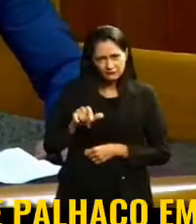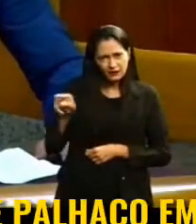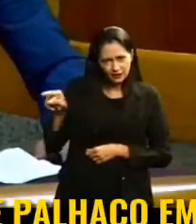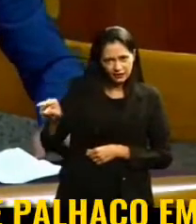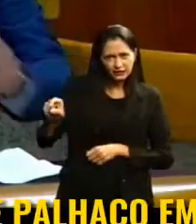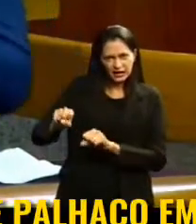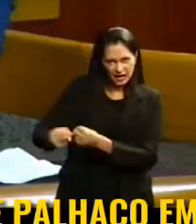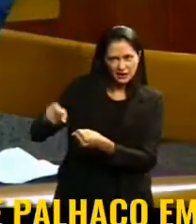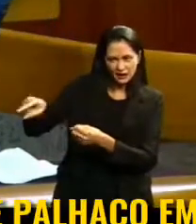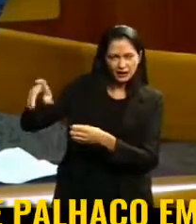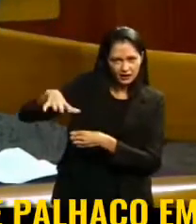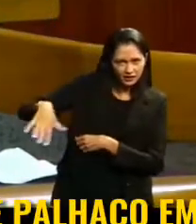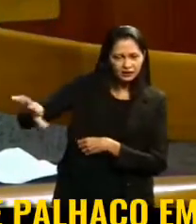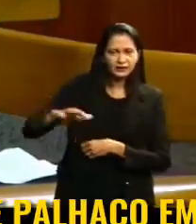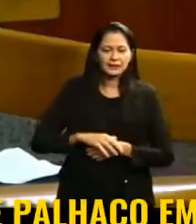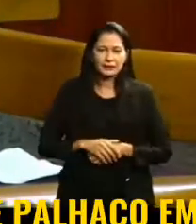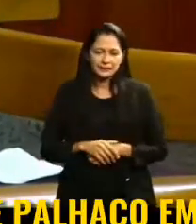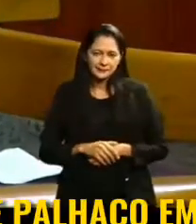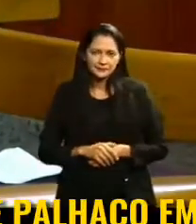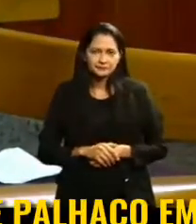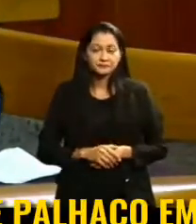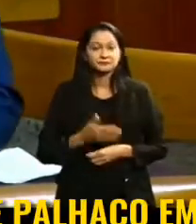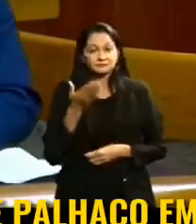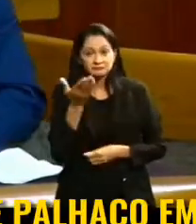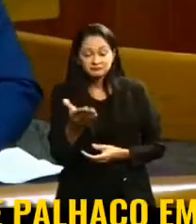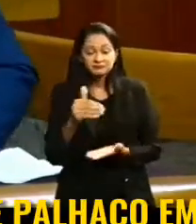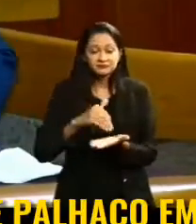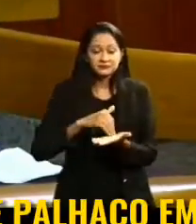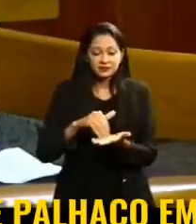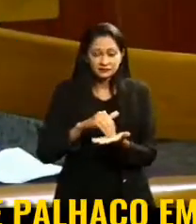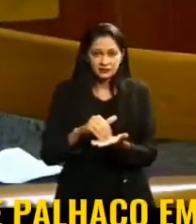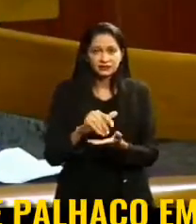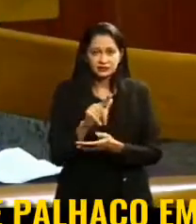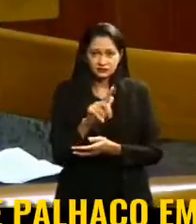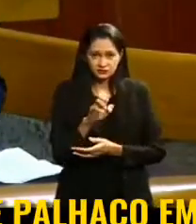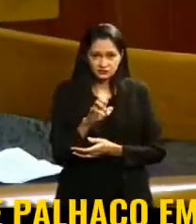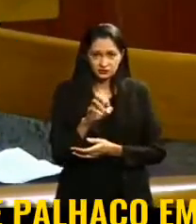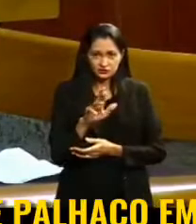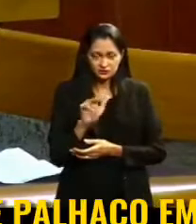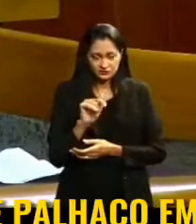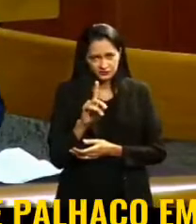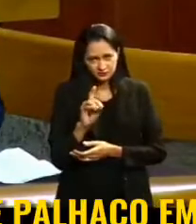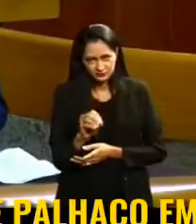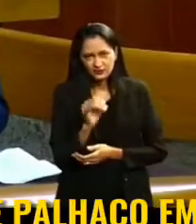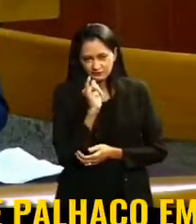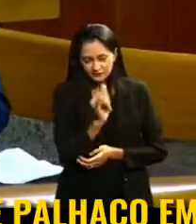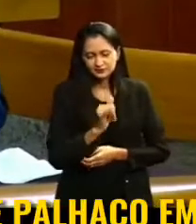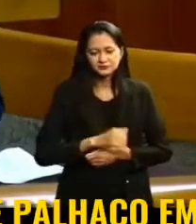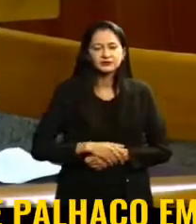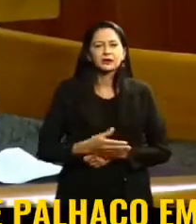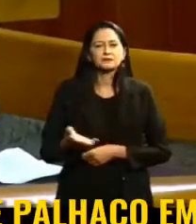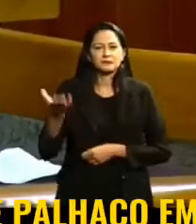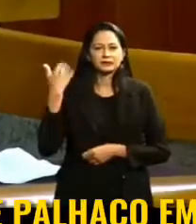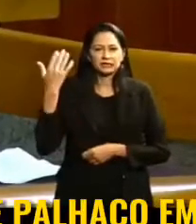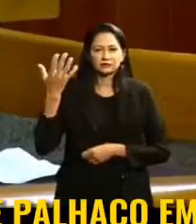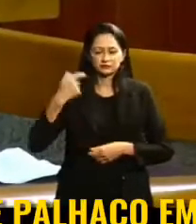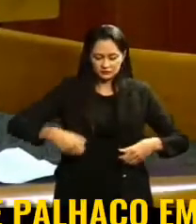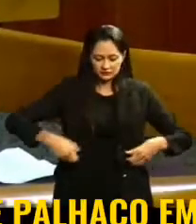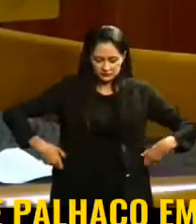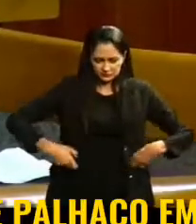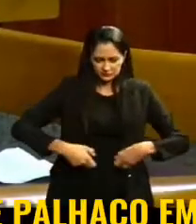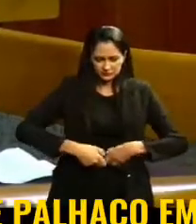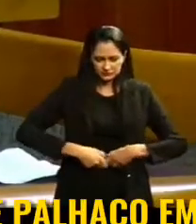distrito. E para o senhor secretário de finanças, para finalizar, eu tive uma vez aqui que eu tirei o cinto, e